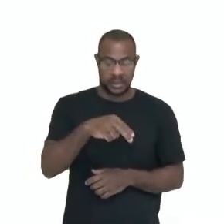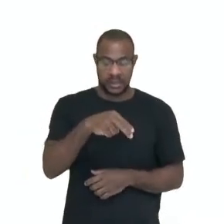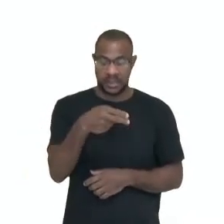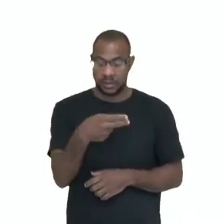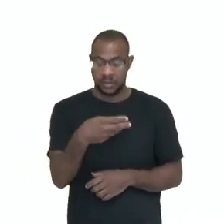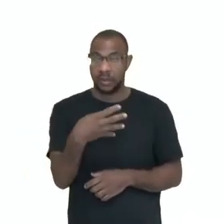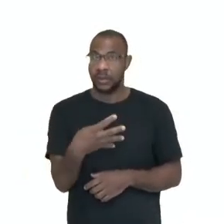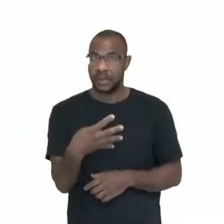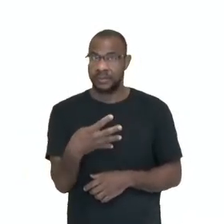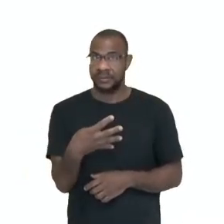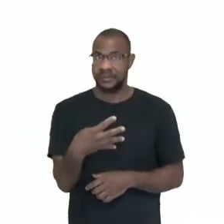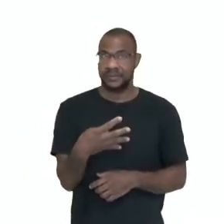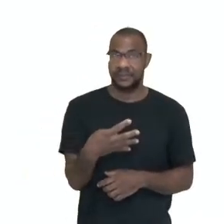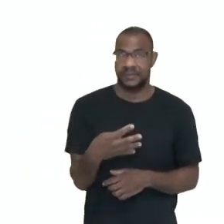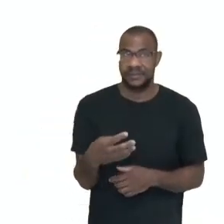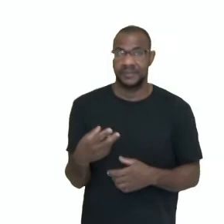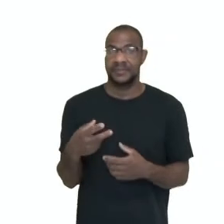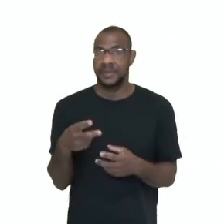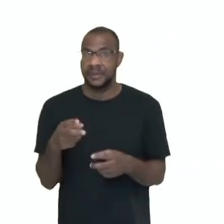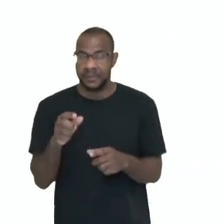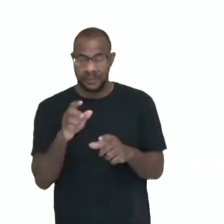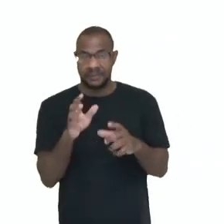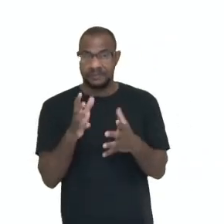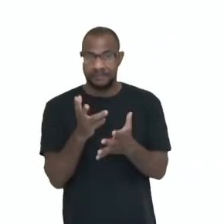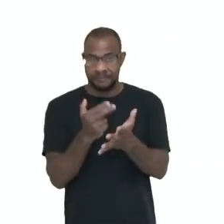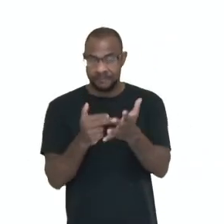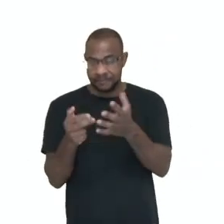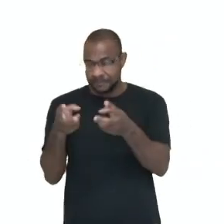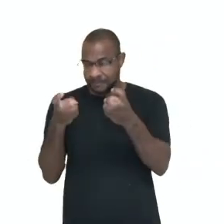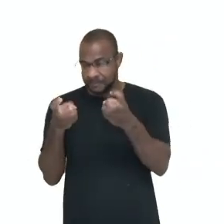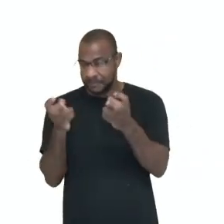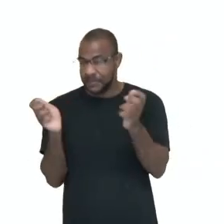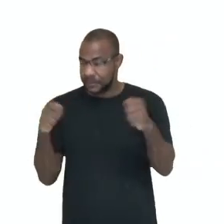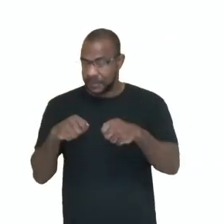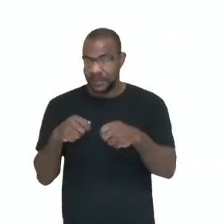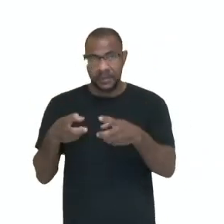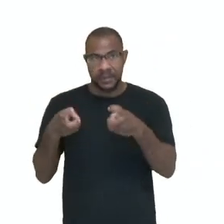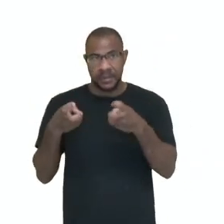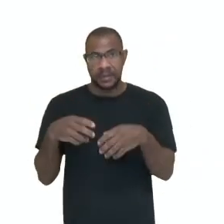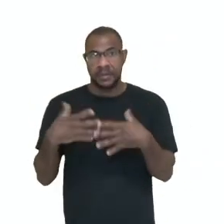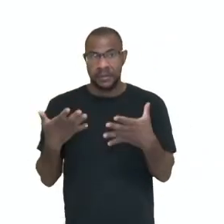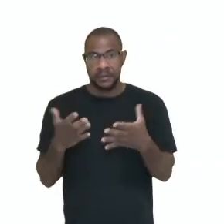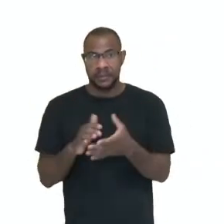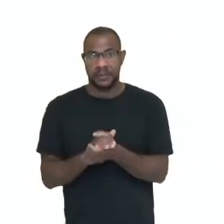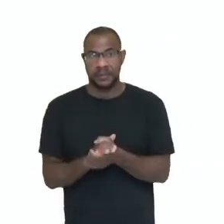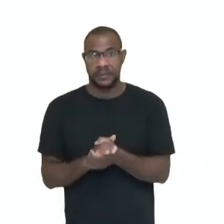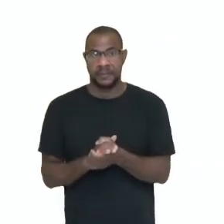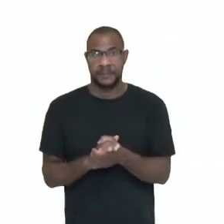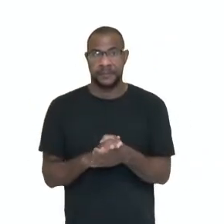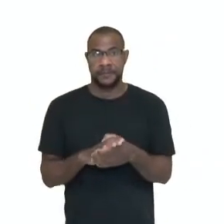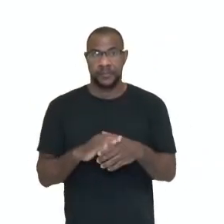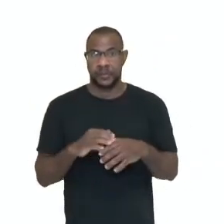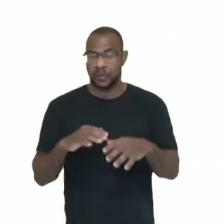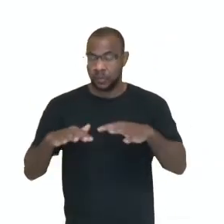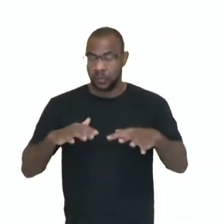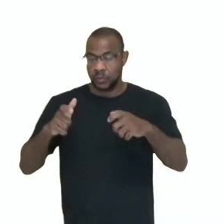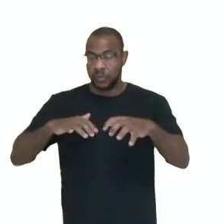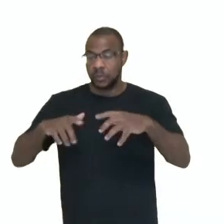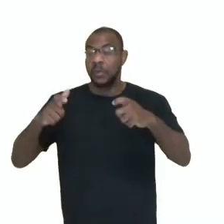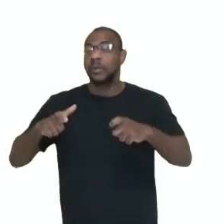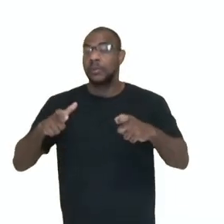precisaria dizer, pela figura você deve ser capaz de dizer em qual harmônico ele está vibrando. Então ele